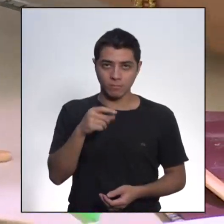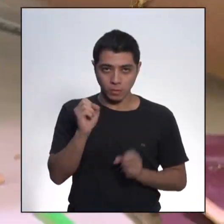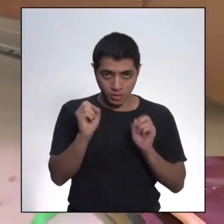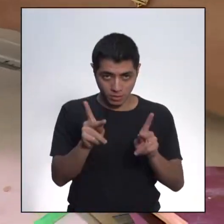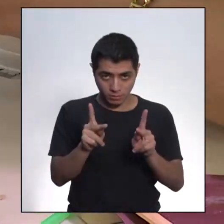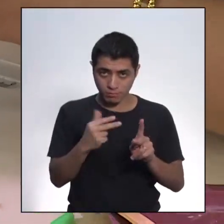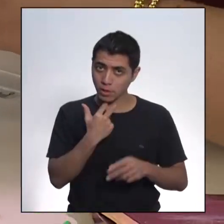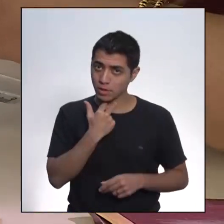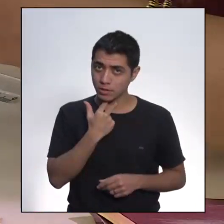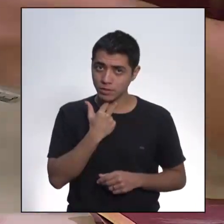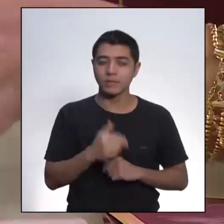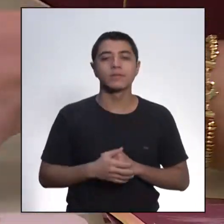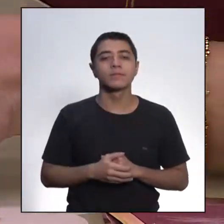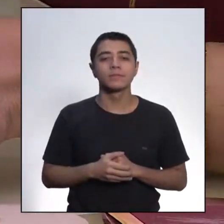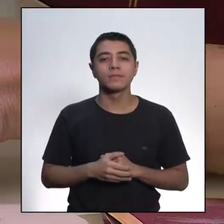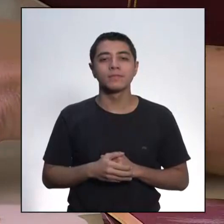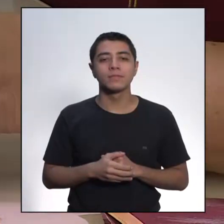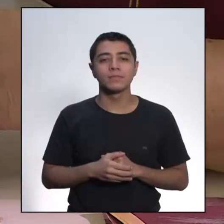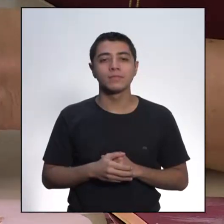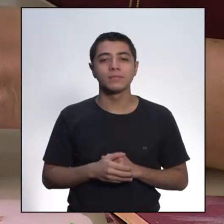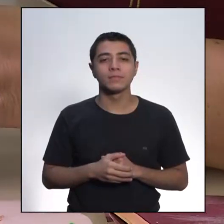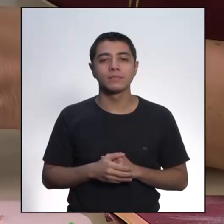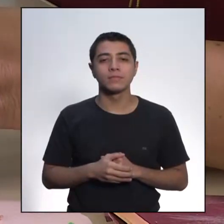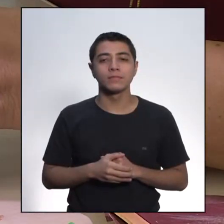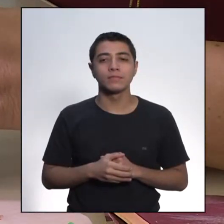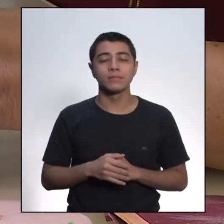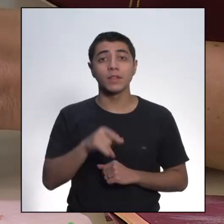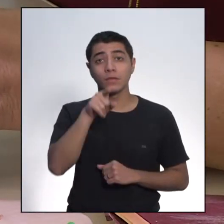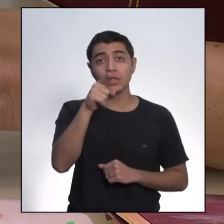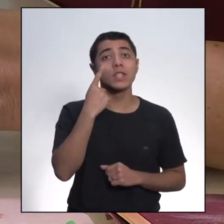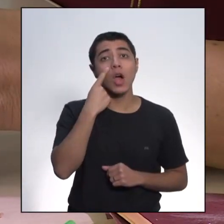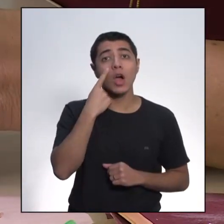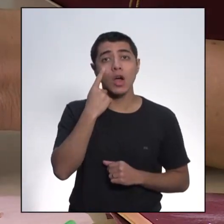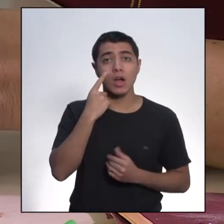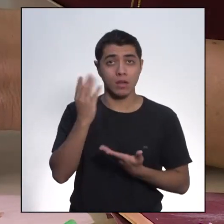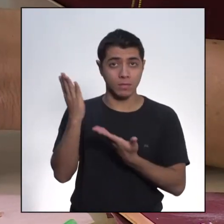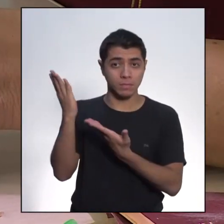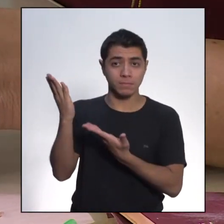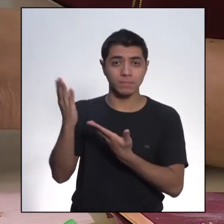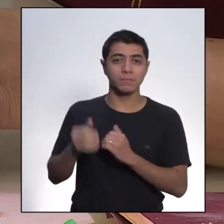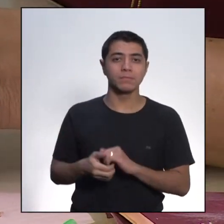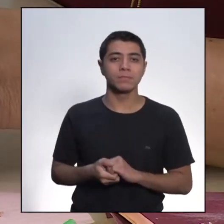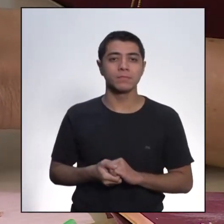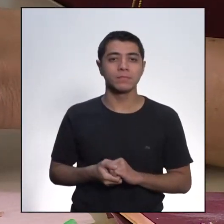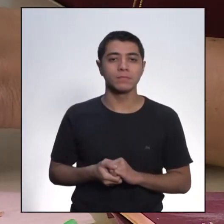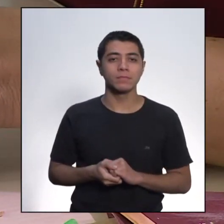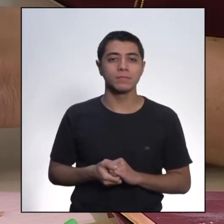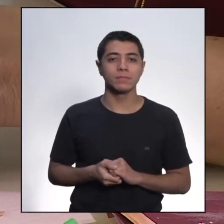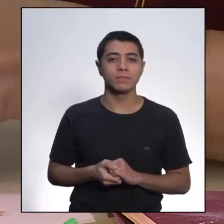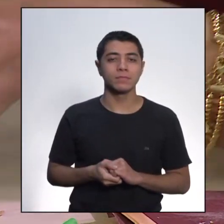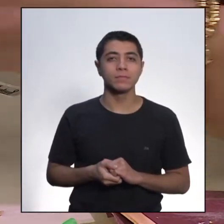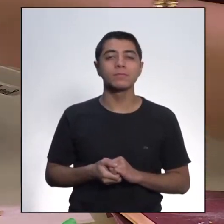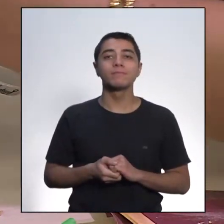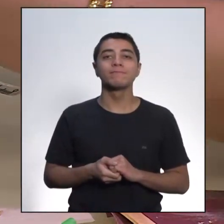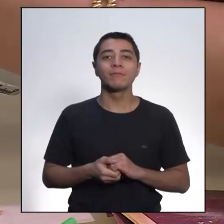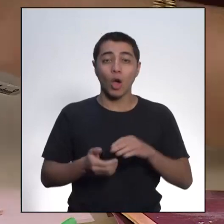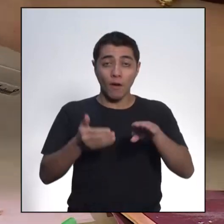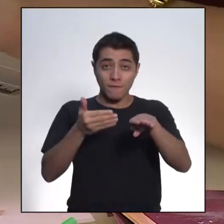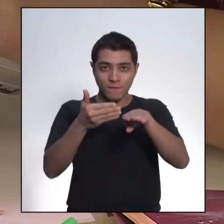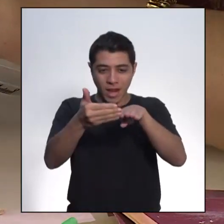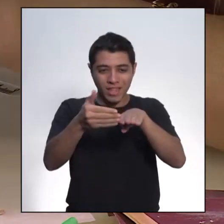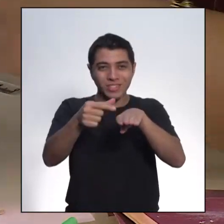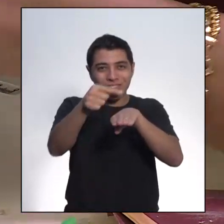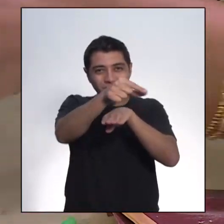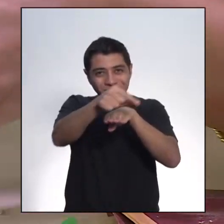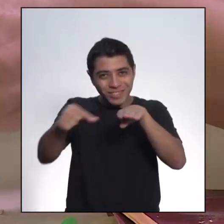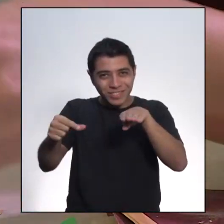que a gente vai deixar aqui, ó, tá vendo? Entre o eixo e esse espaço, ele também vai ter que girar aqui. Então, você vai ter